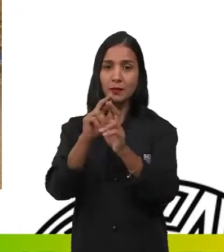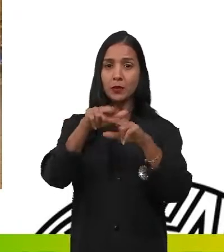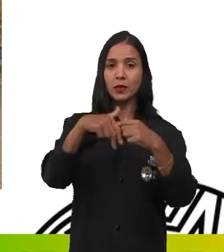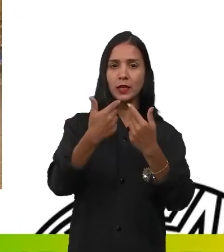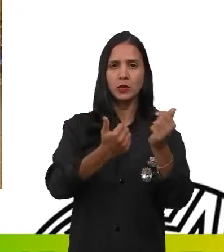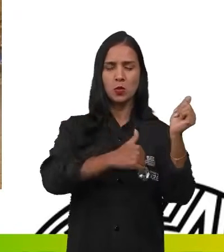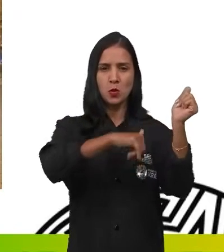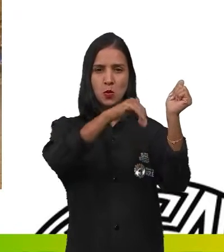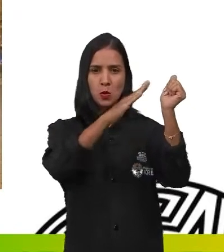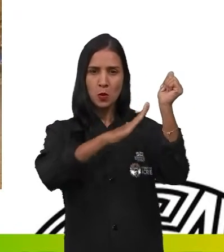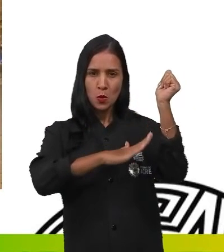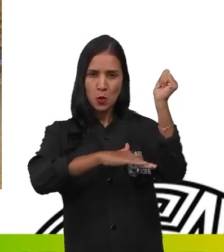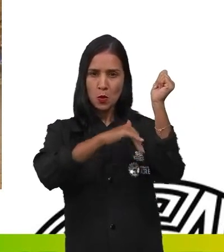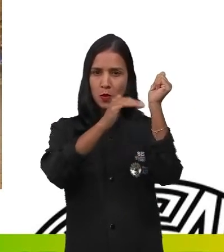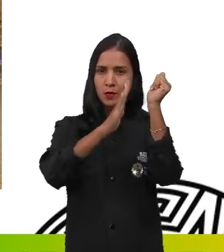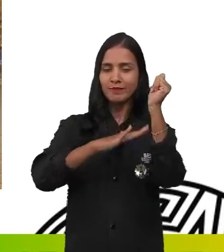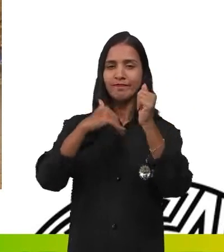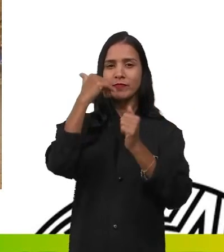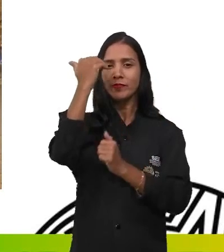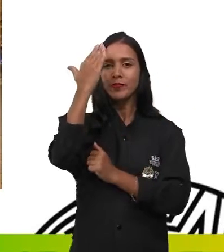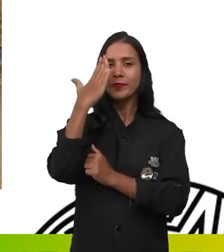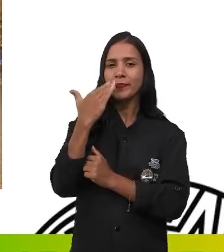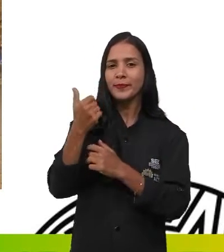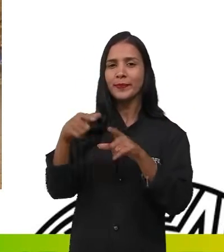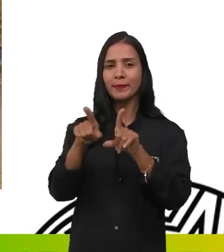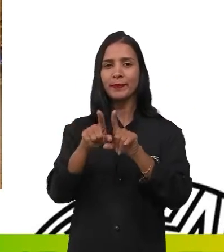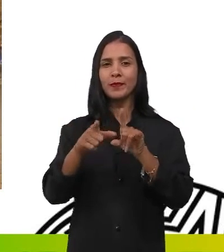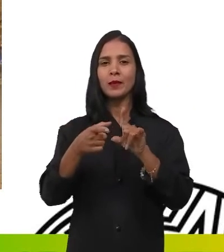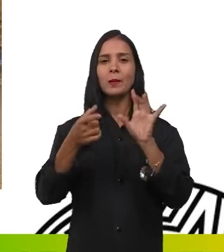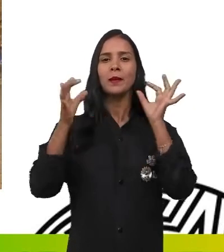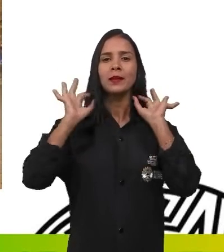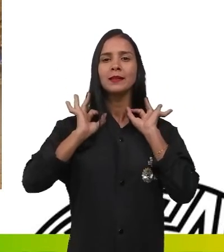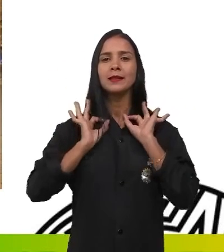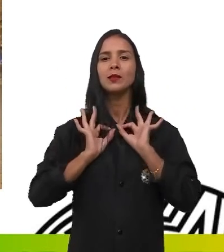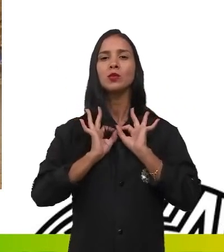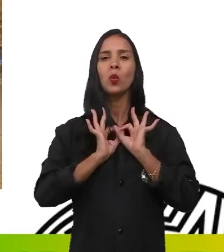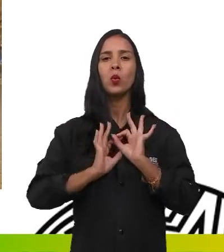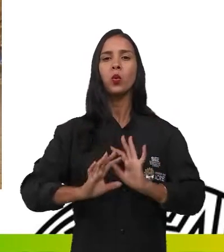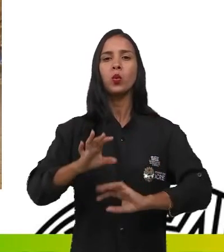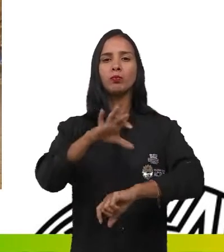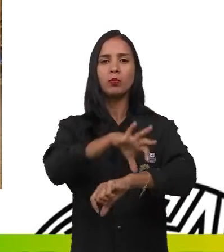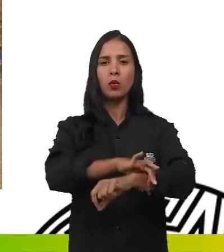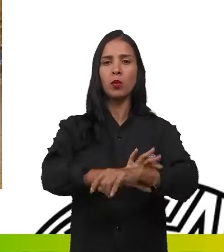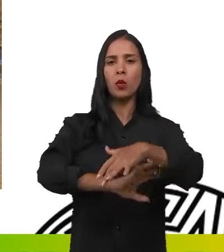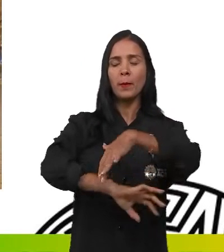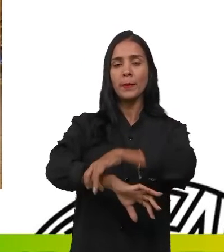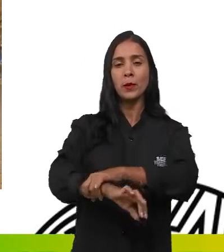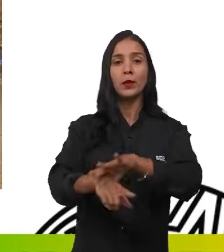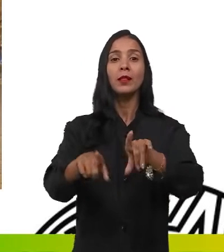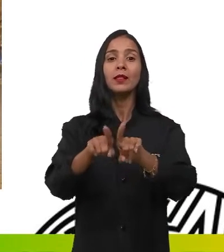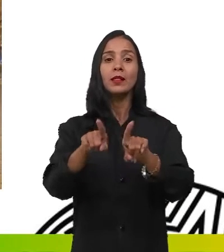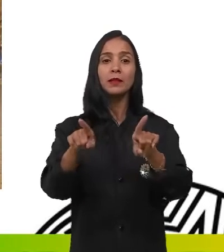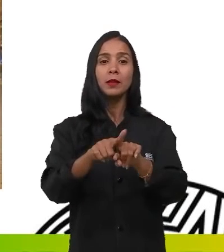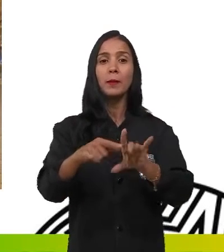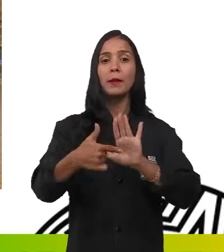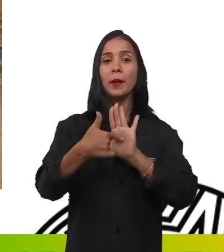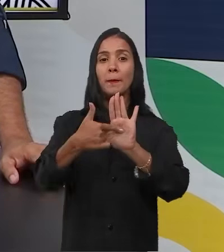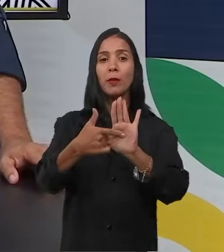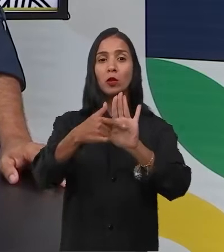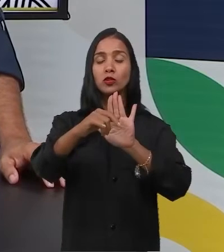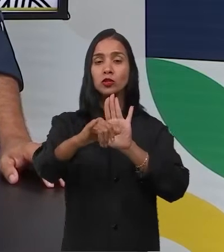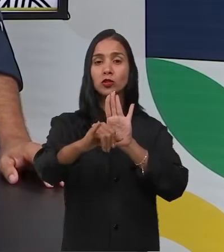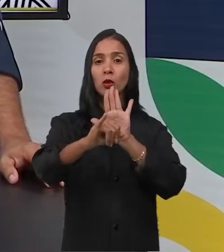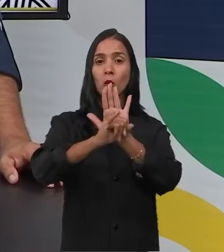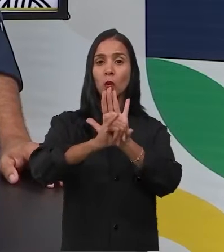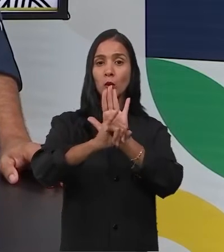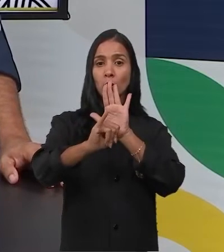são simples ornamentos, mas narrativas visuais que expressam pertencimento e espiritualidade. Vejo